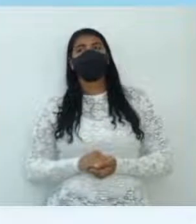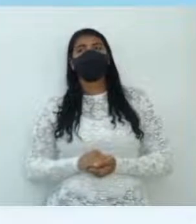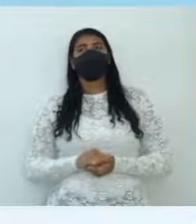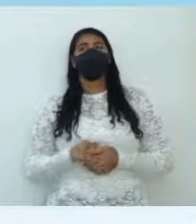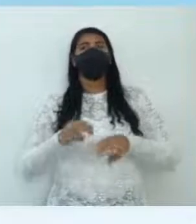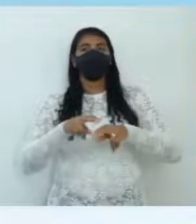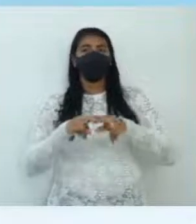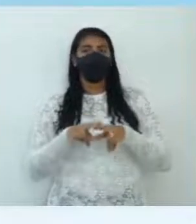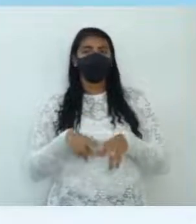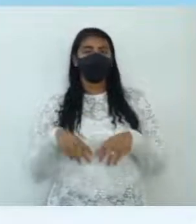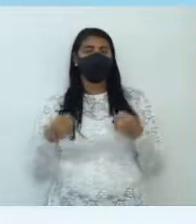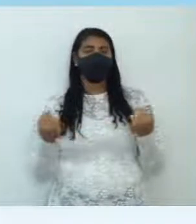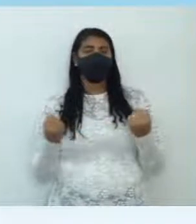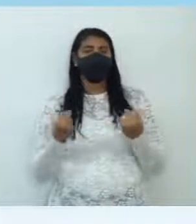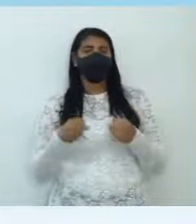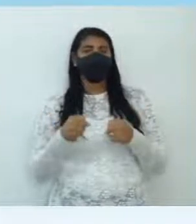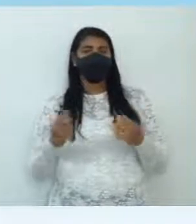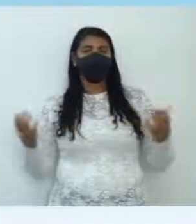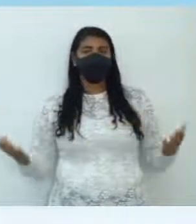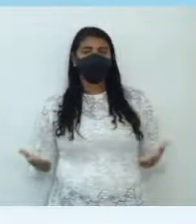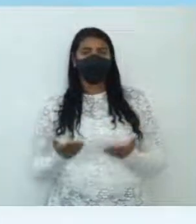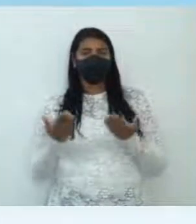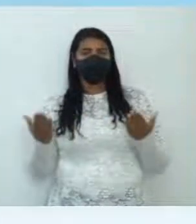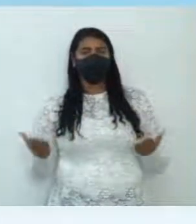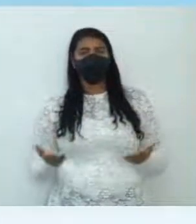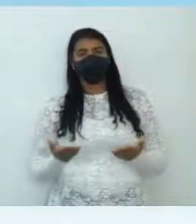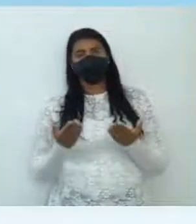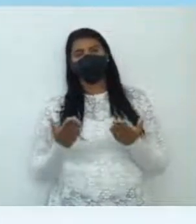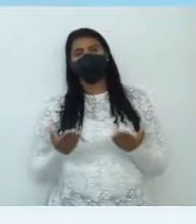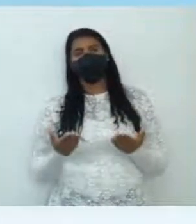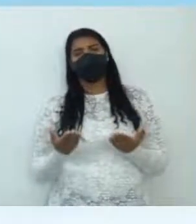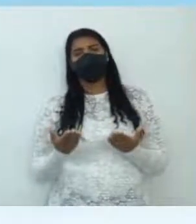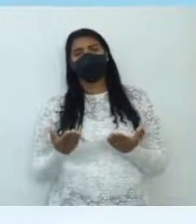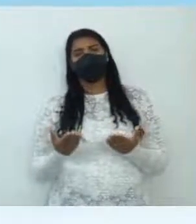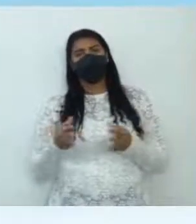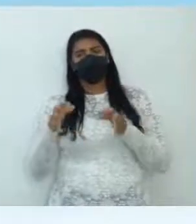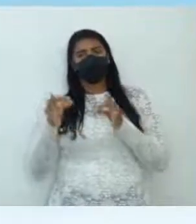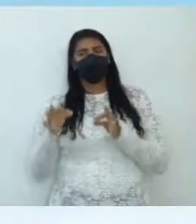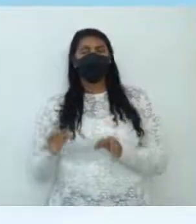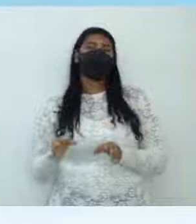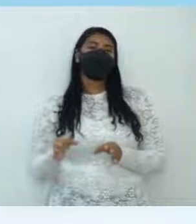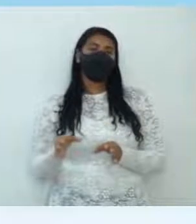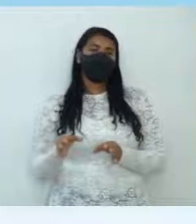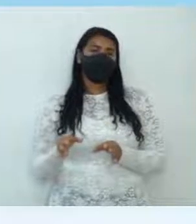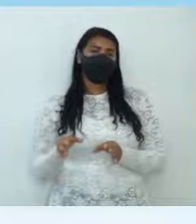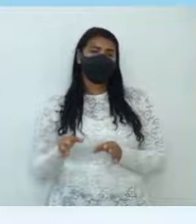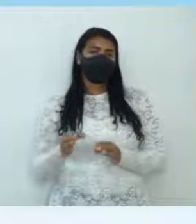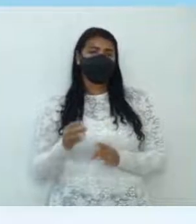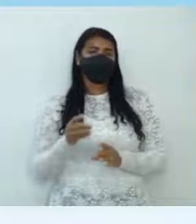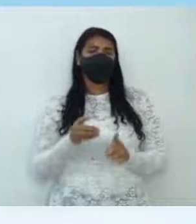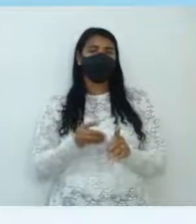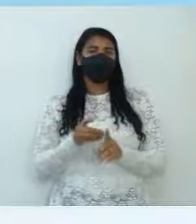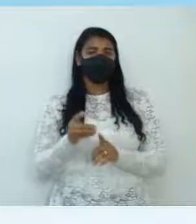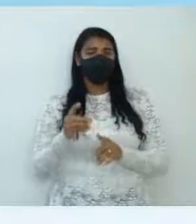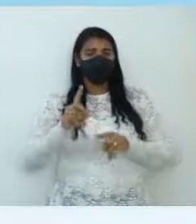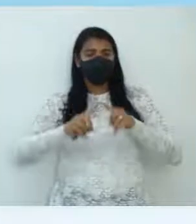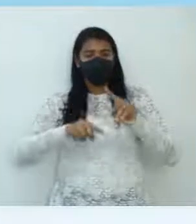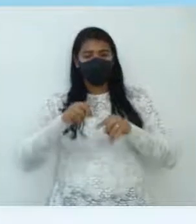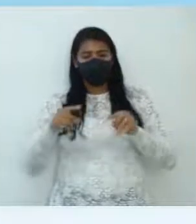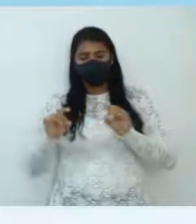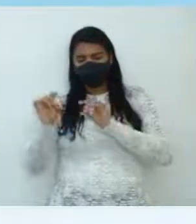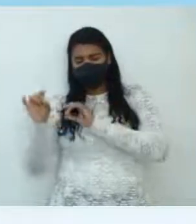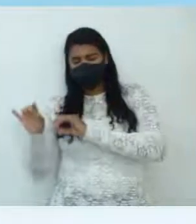é preciso promover medidas para o correto direcionamento do material que vai